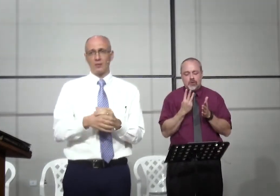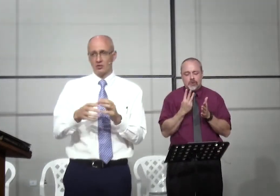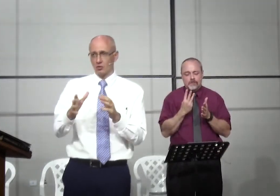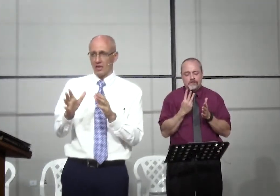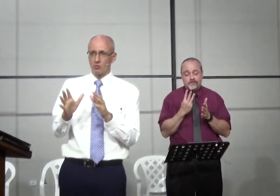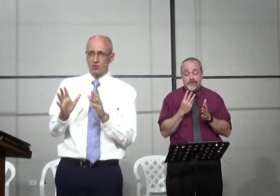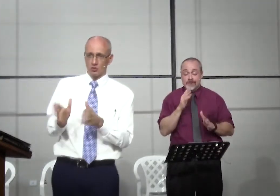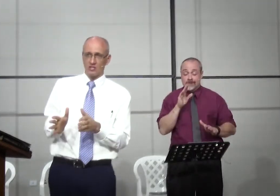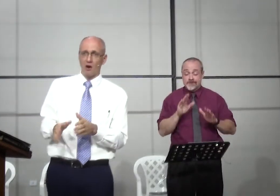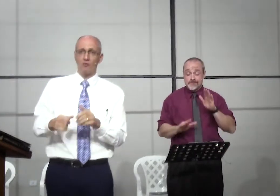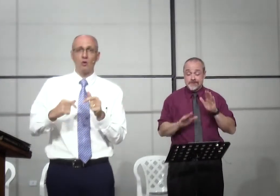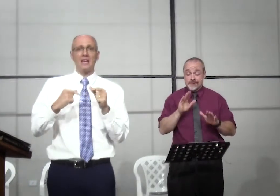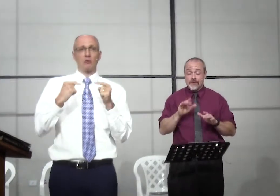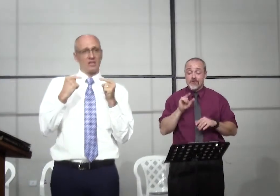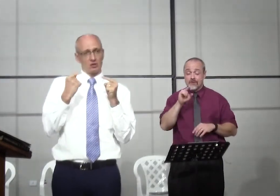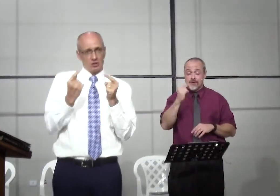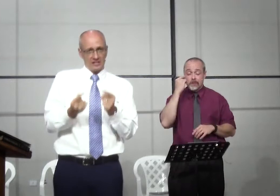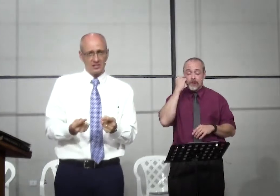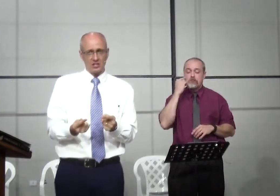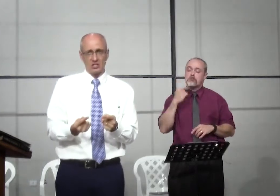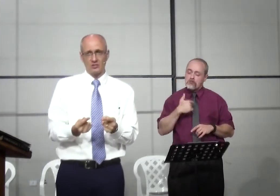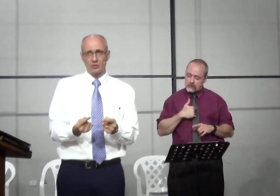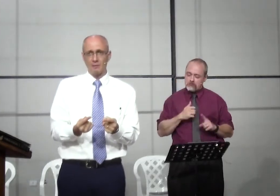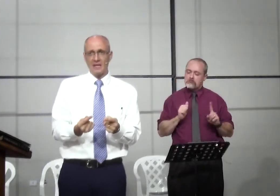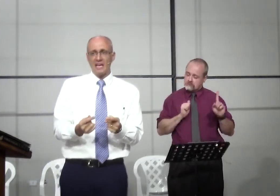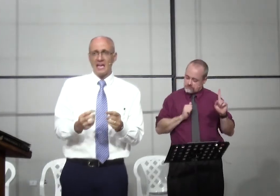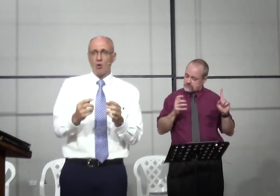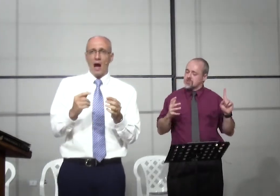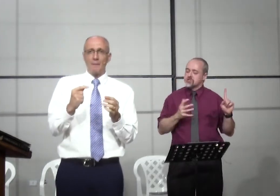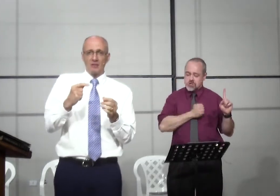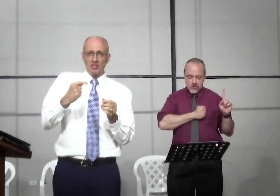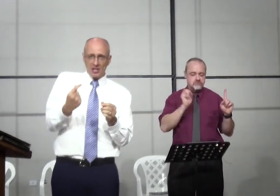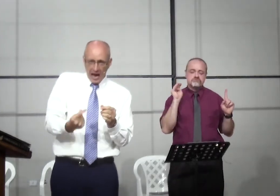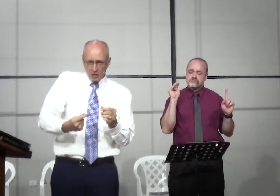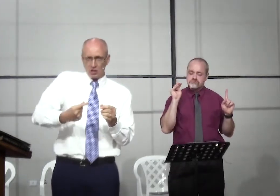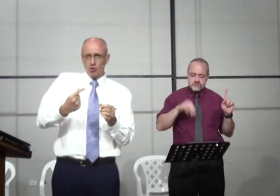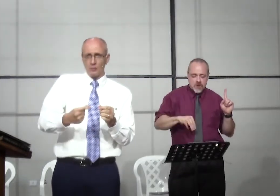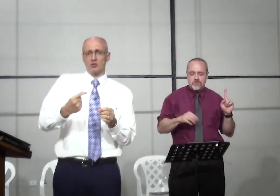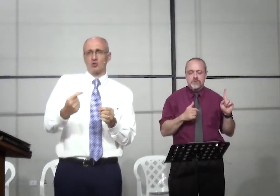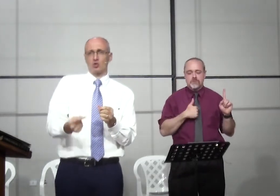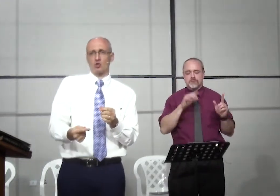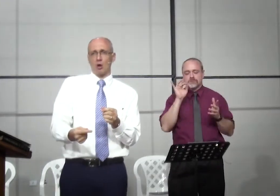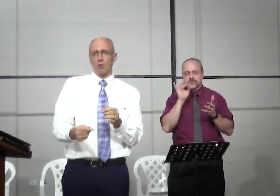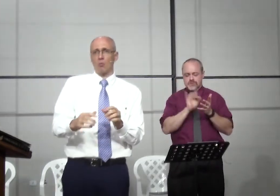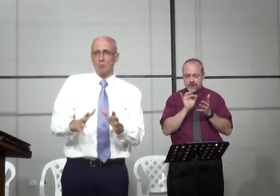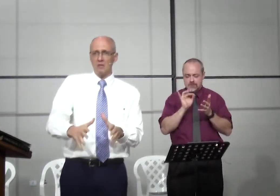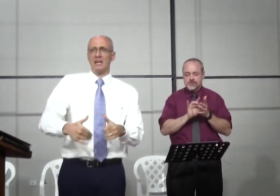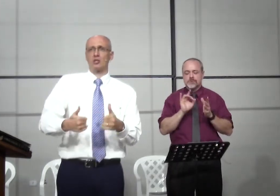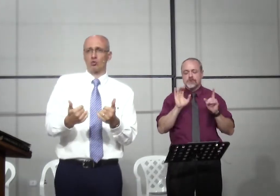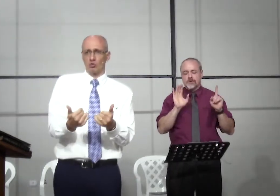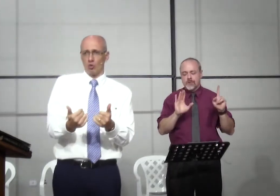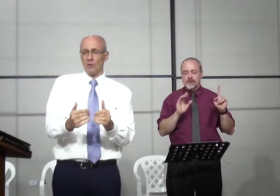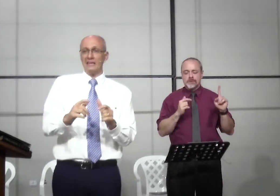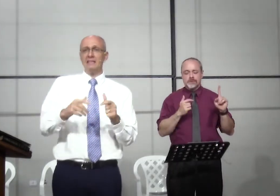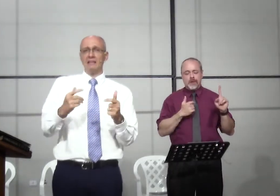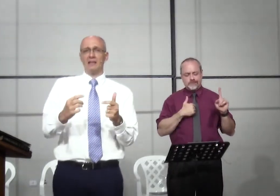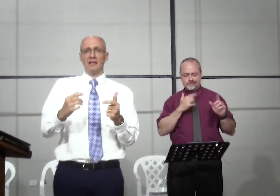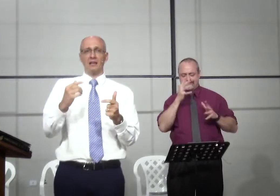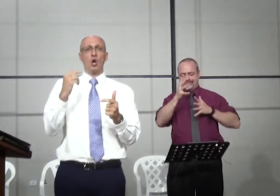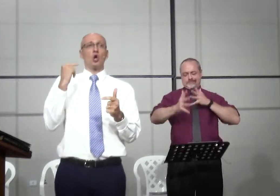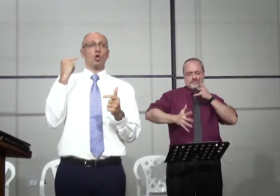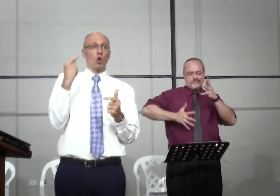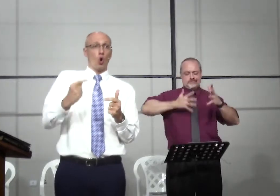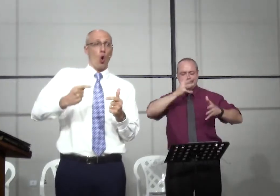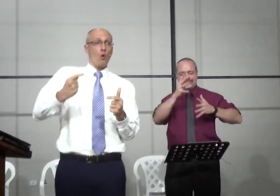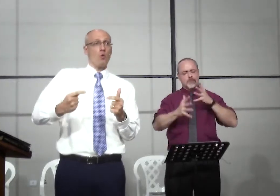noite fala, pastor, eu sou salvo, eu tenho certeza disso, e a mensagem do pastor João me ajudou a